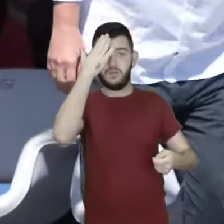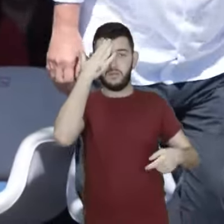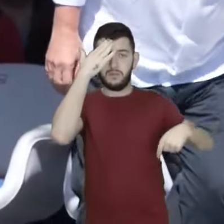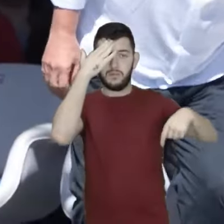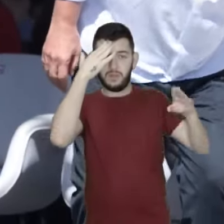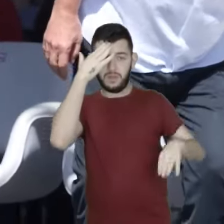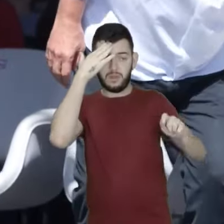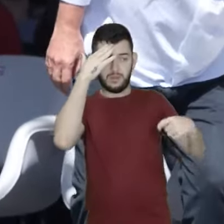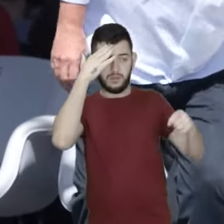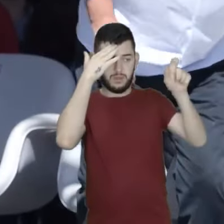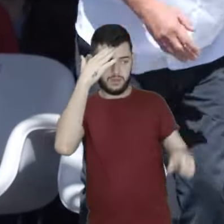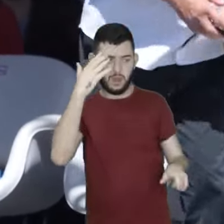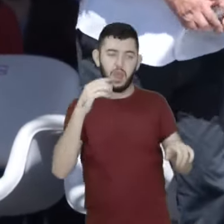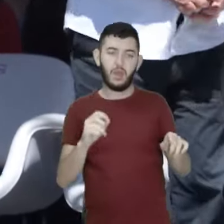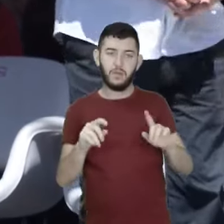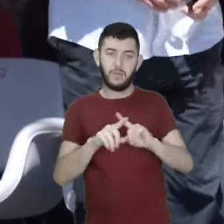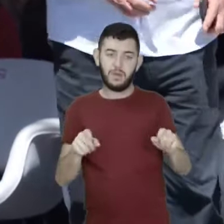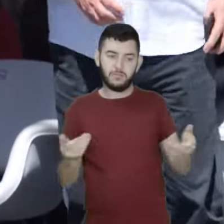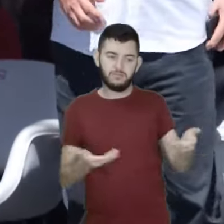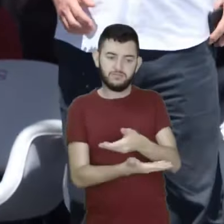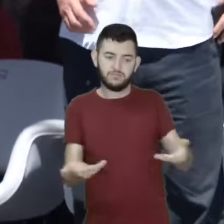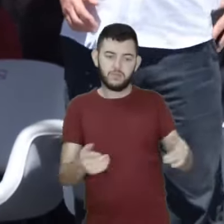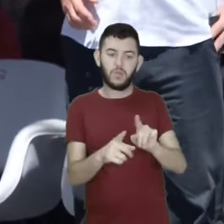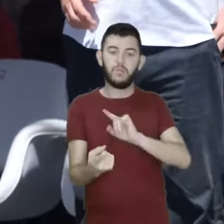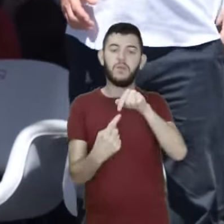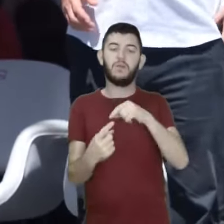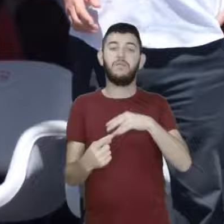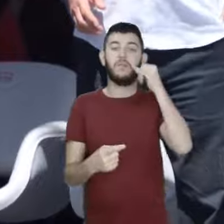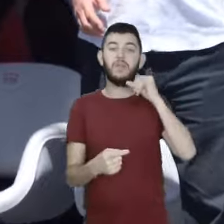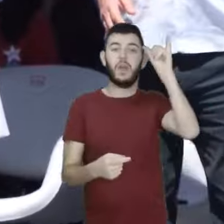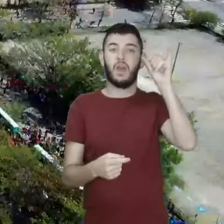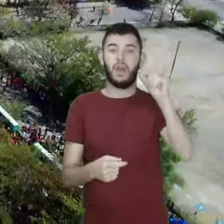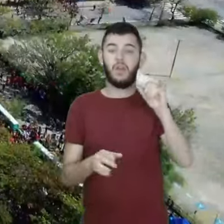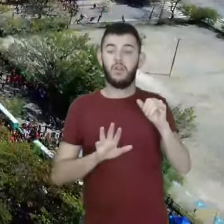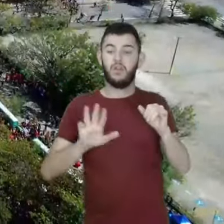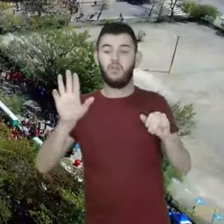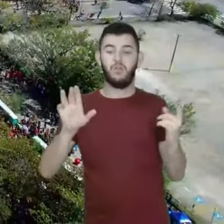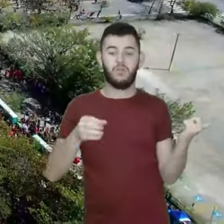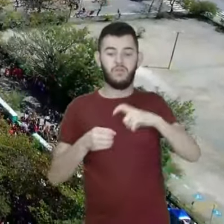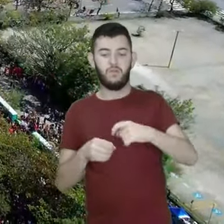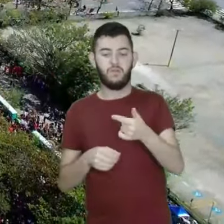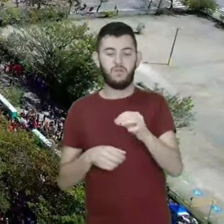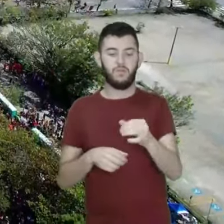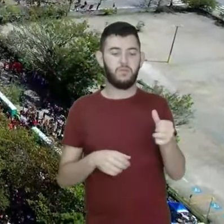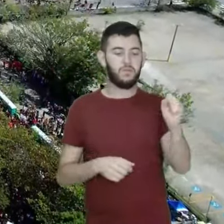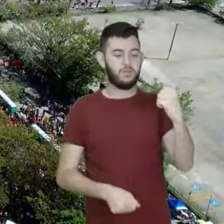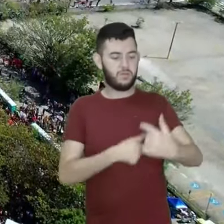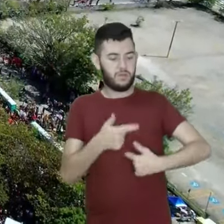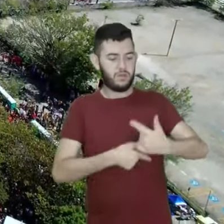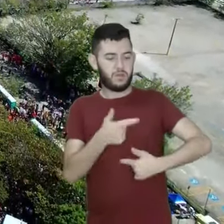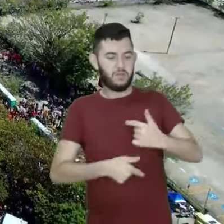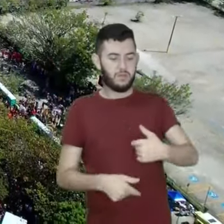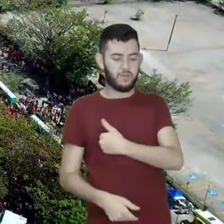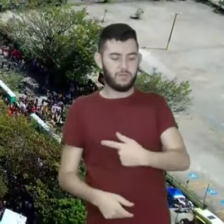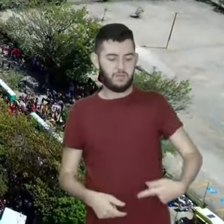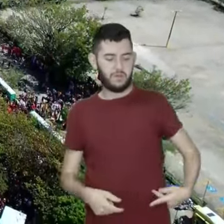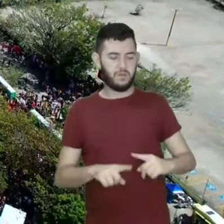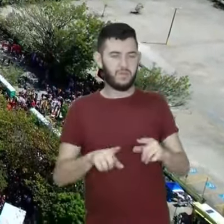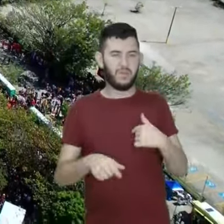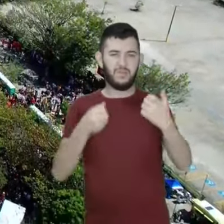Lula voltar em 2018. Eles pensaram, não, o Lula já está não sei com quantos anos,